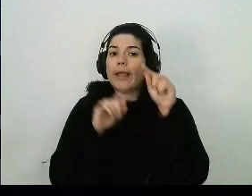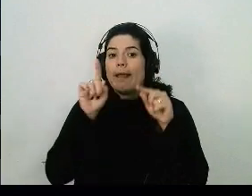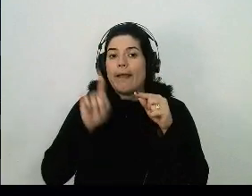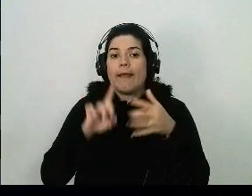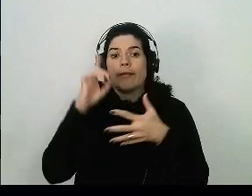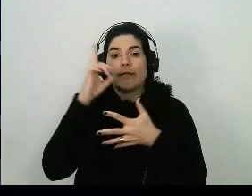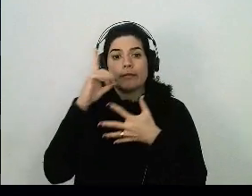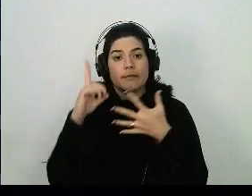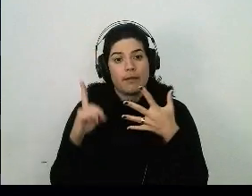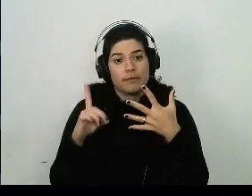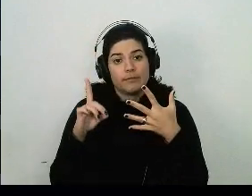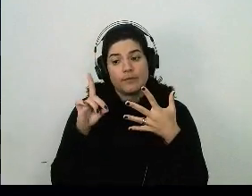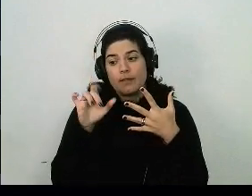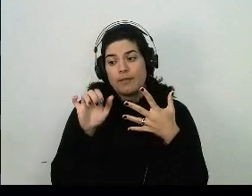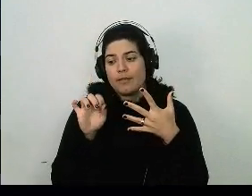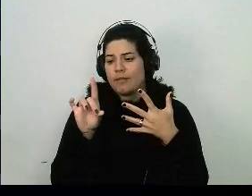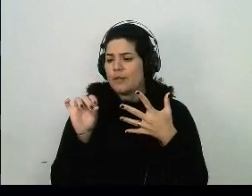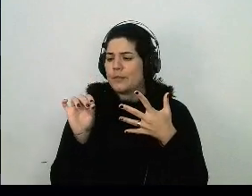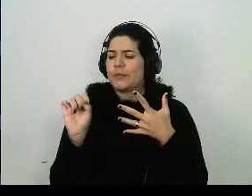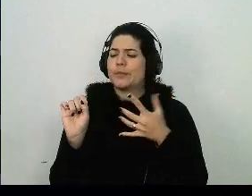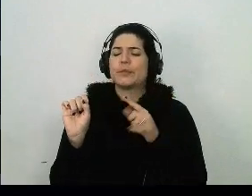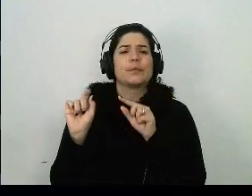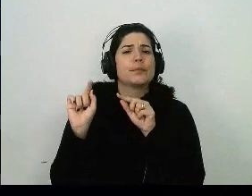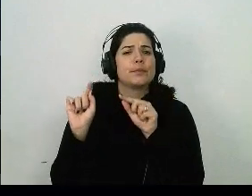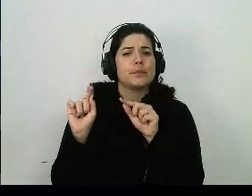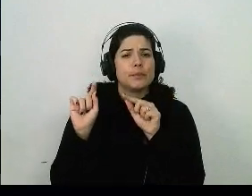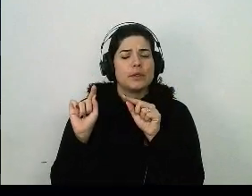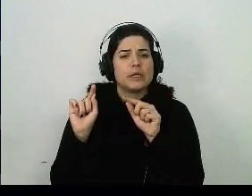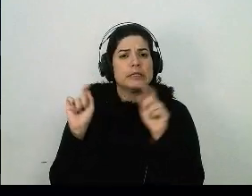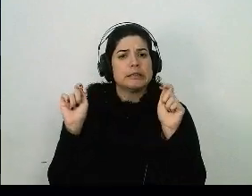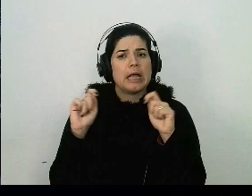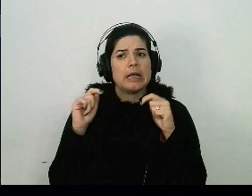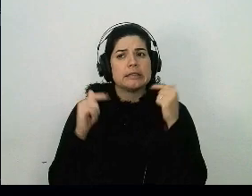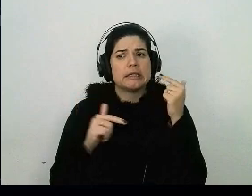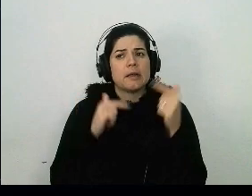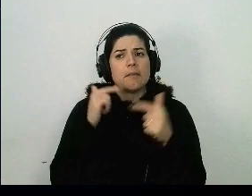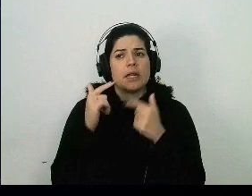Começar a estruturar o que são dados e como é que a gente consegue trabalhar com eles.